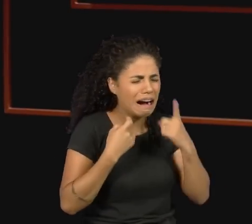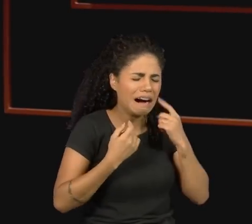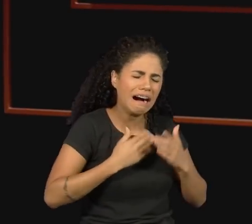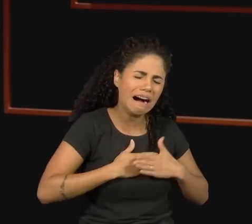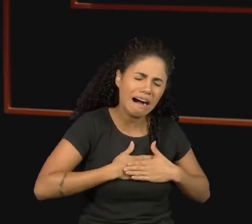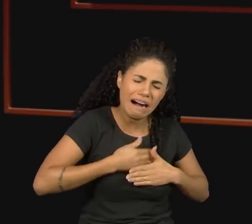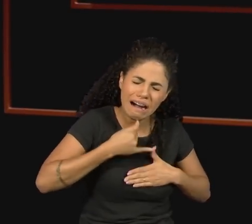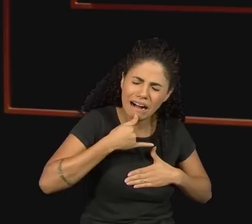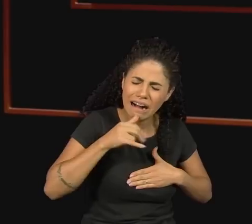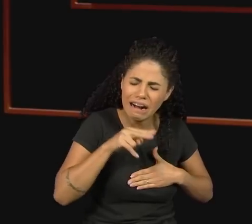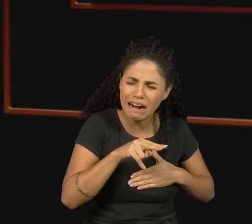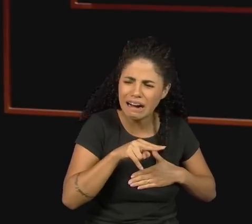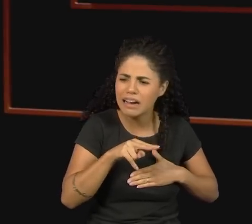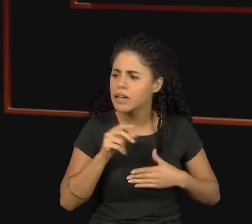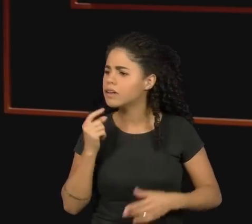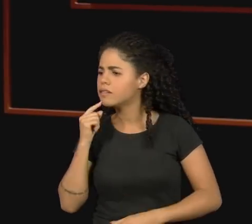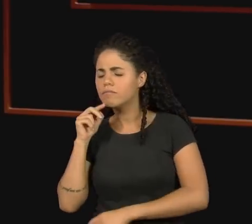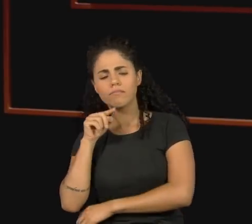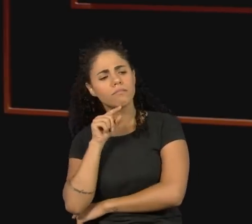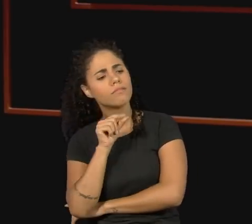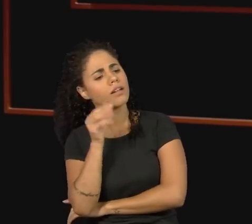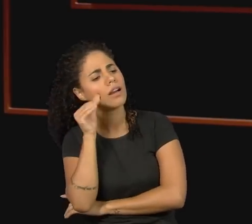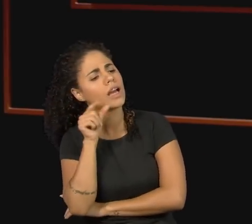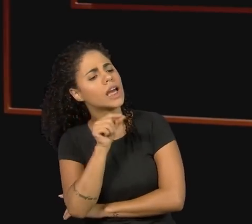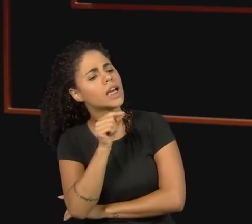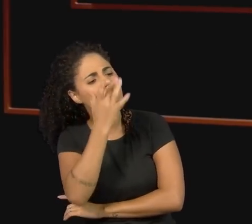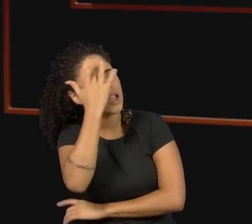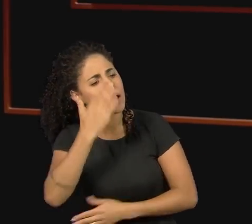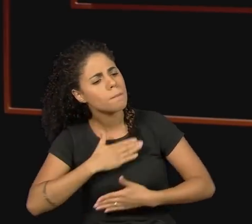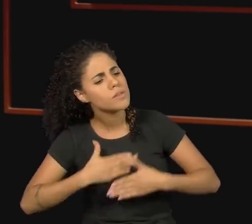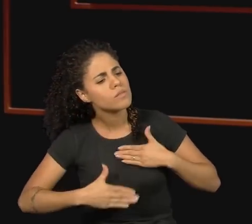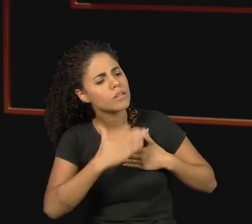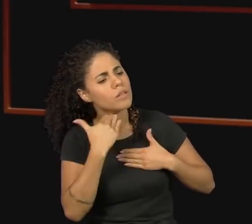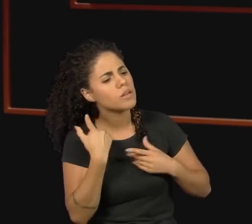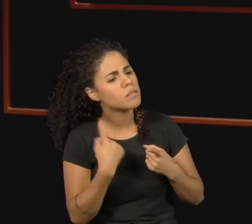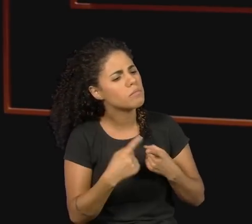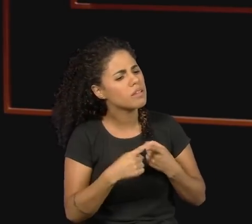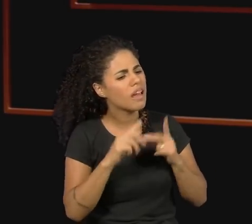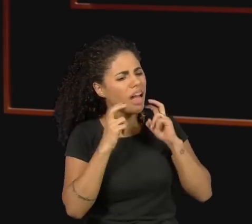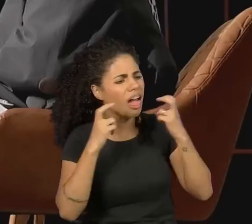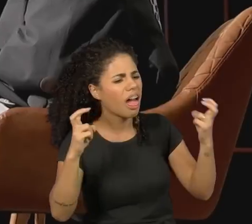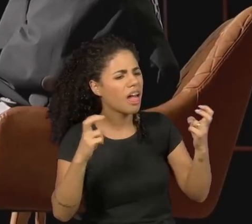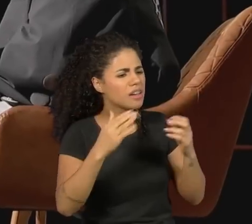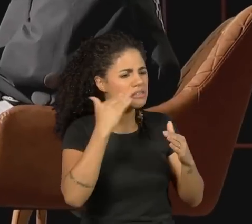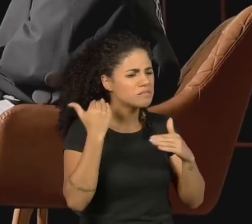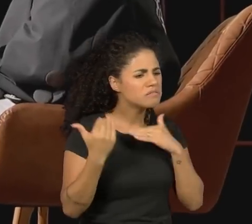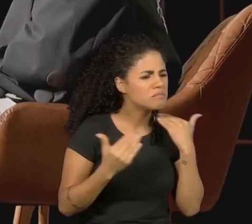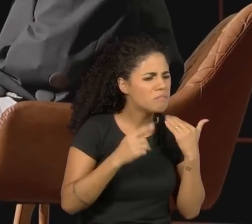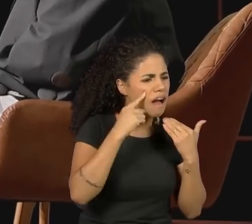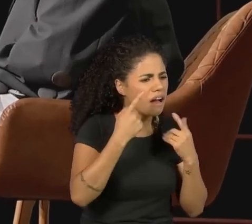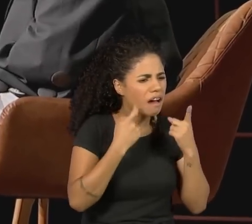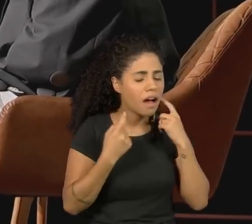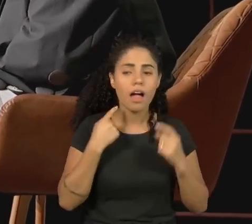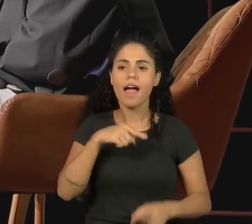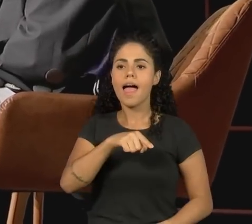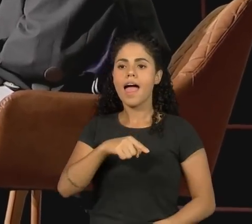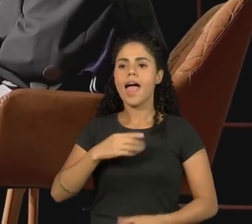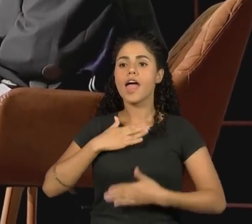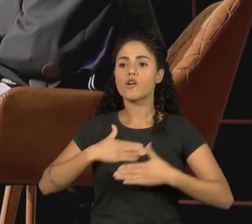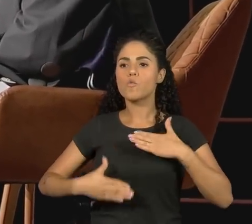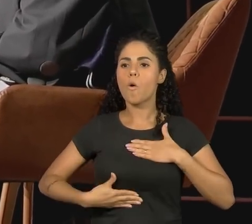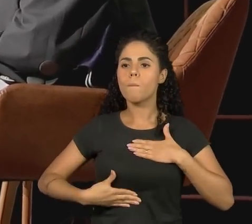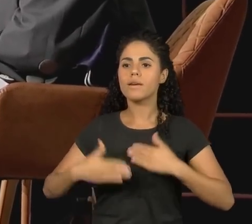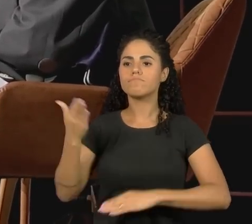pago. De quem é o cadáver do carro fúnebre? Por que tanto se chora e tanto se grita? O cadáver é de um grande homem que dava